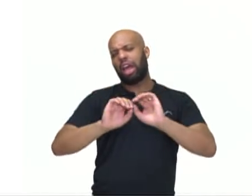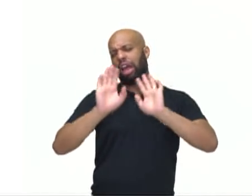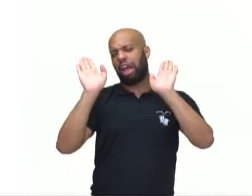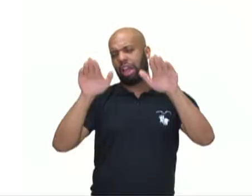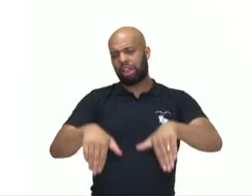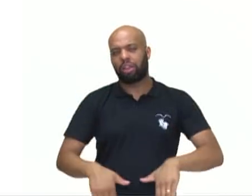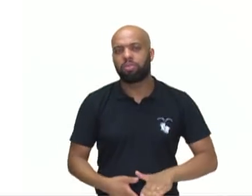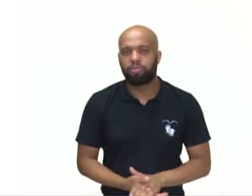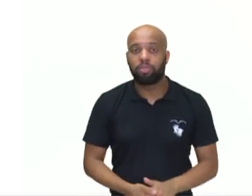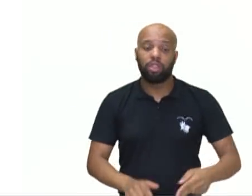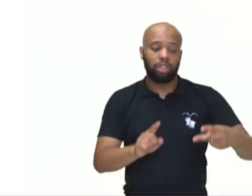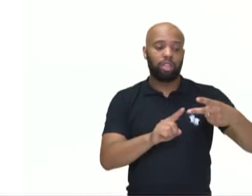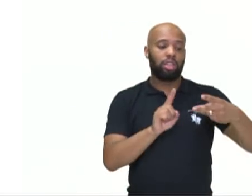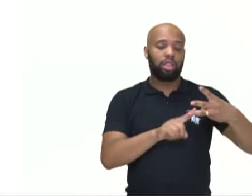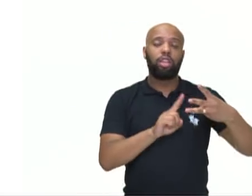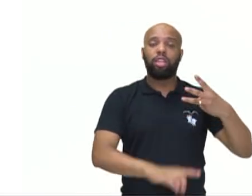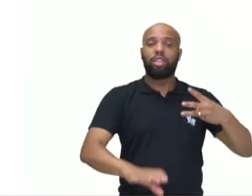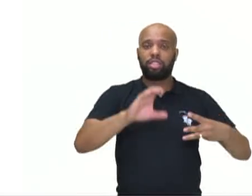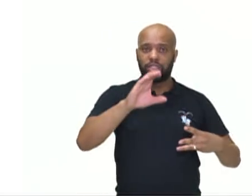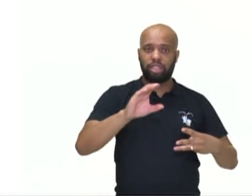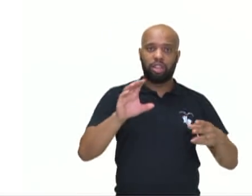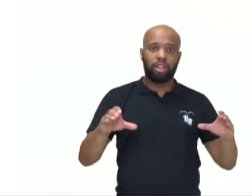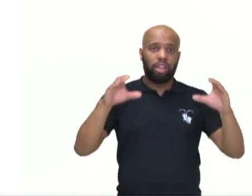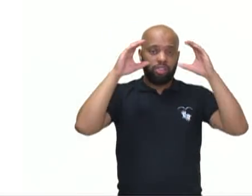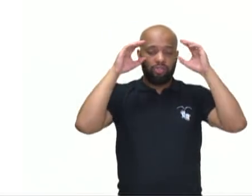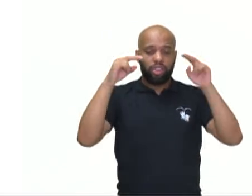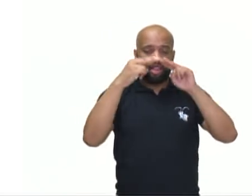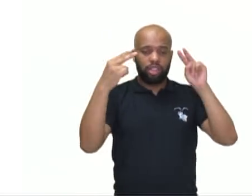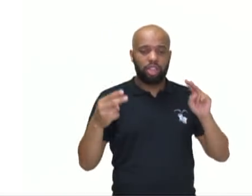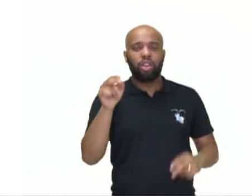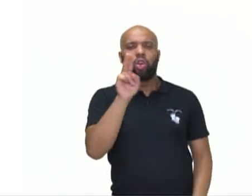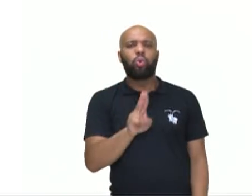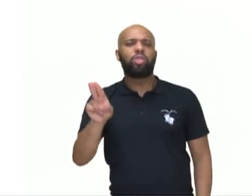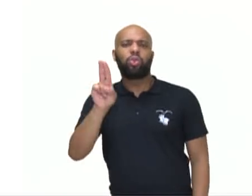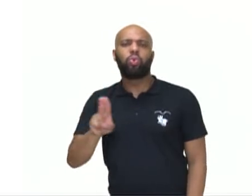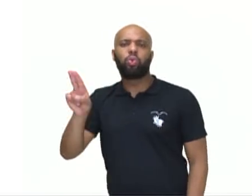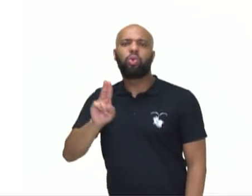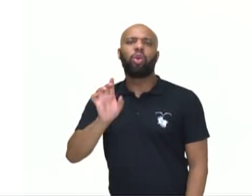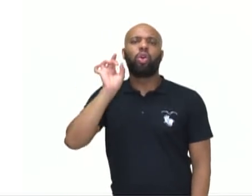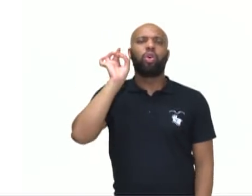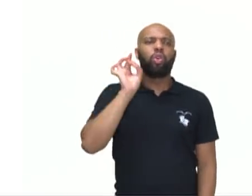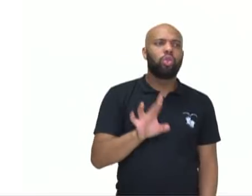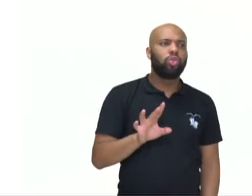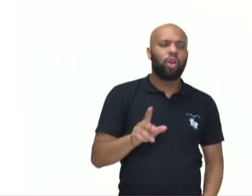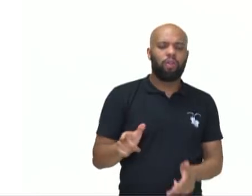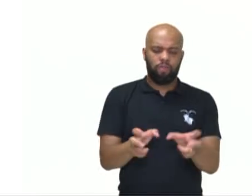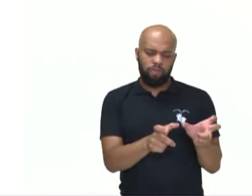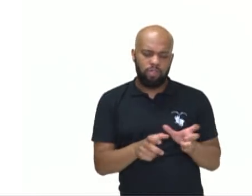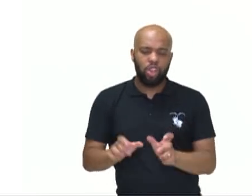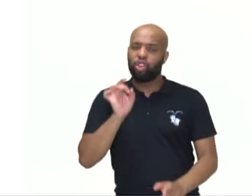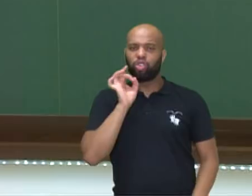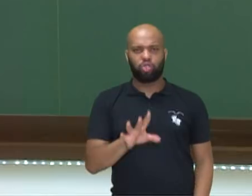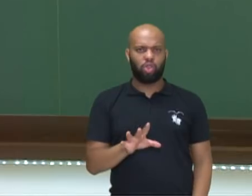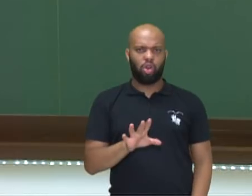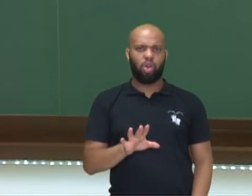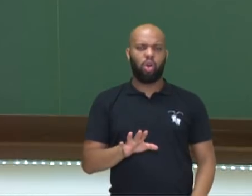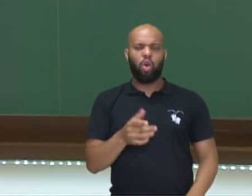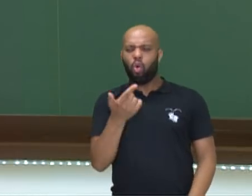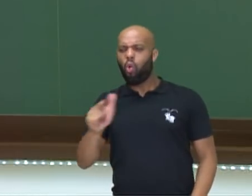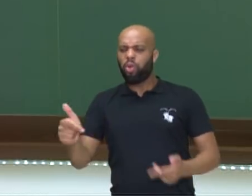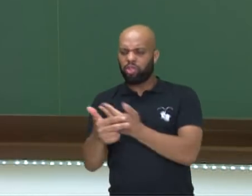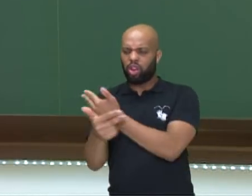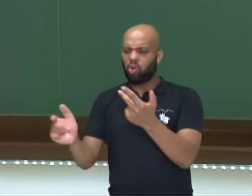uso. C. A realidade virtual é utilizada somente para videogames, para mais nada, não existe